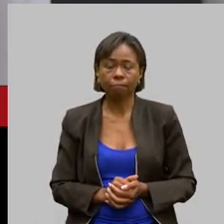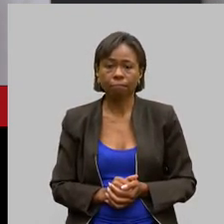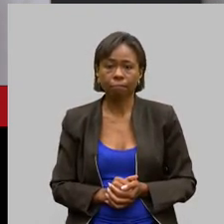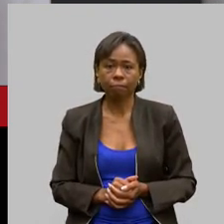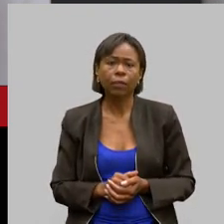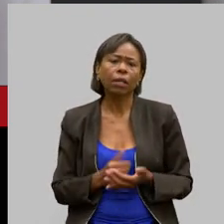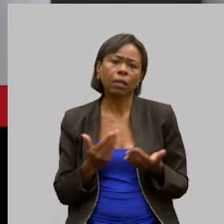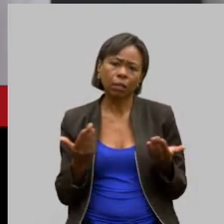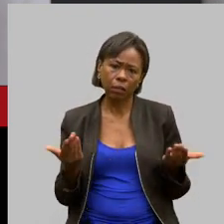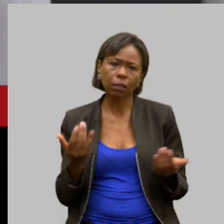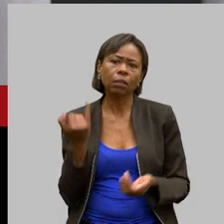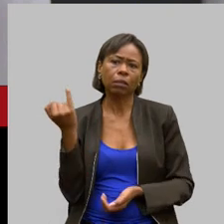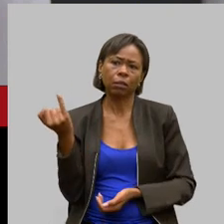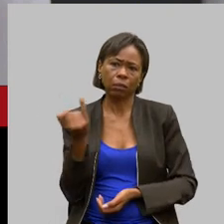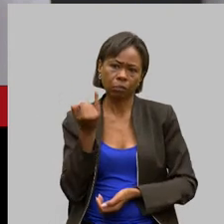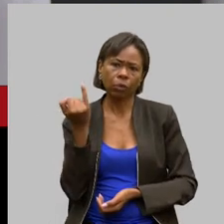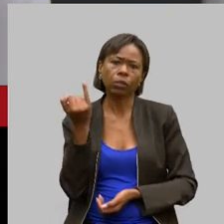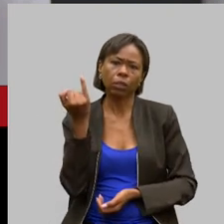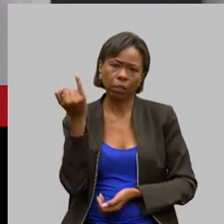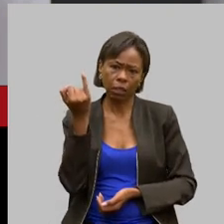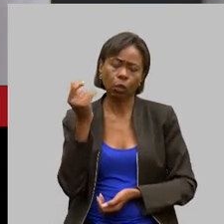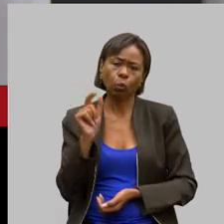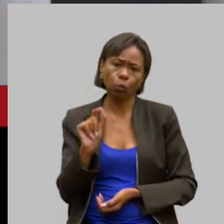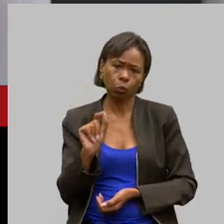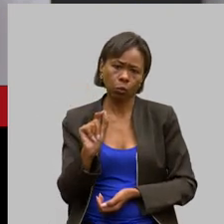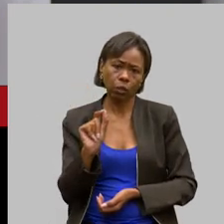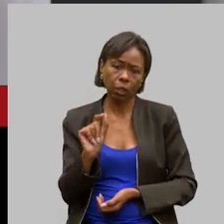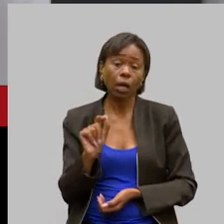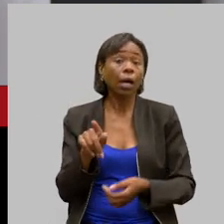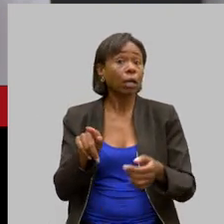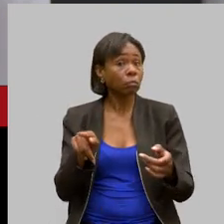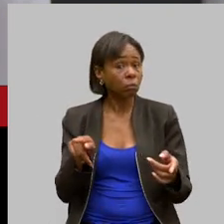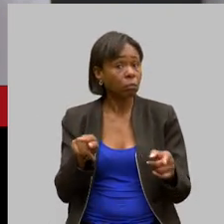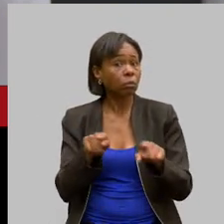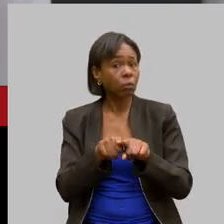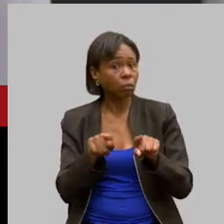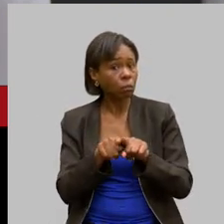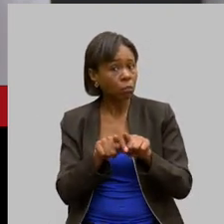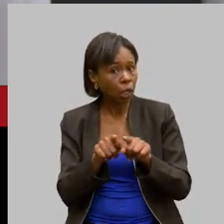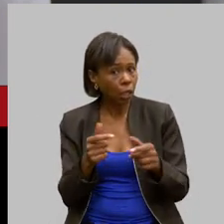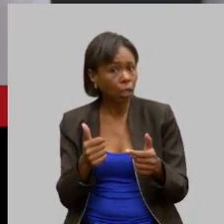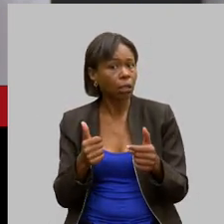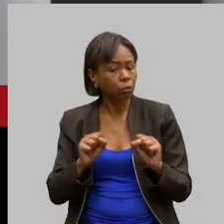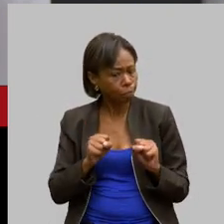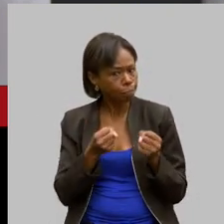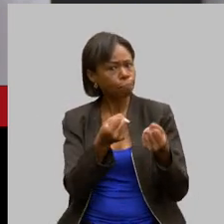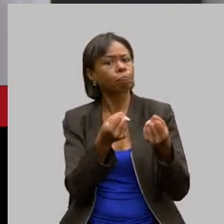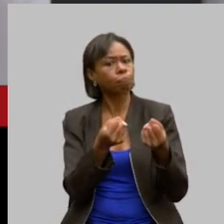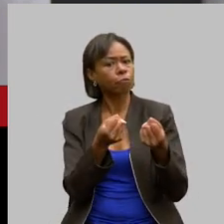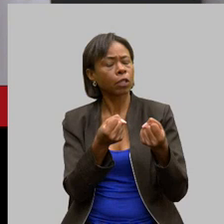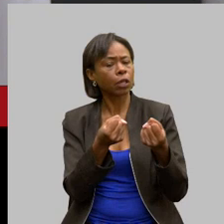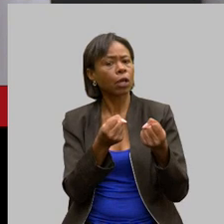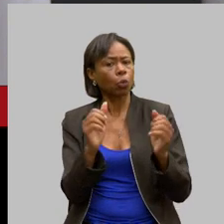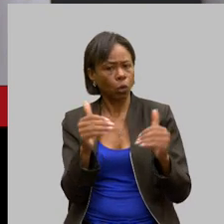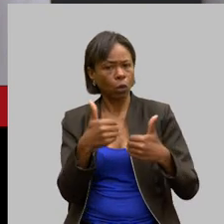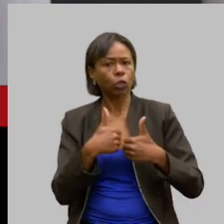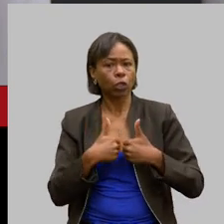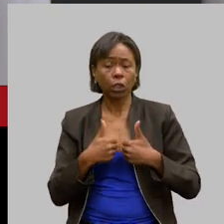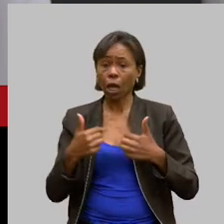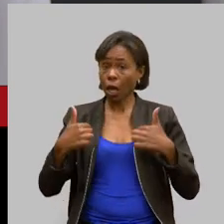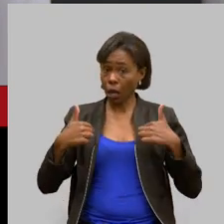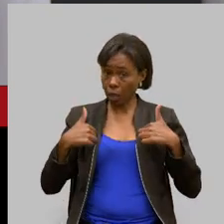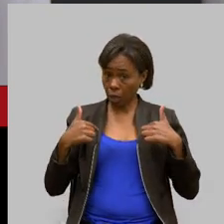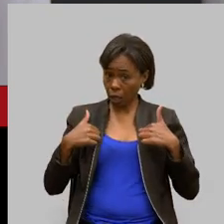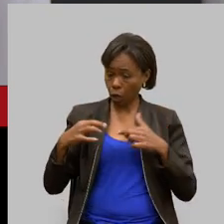importante né a gente eh também defender os autistas eu sou um voluntário sou